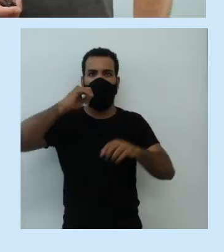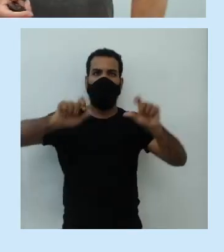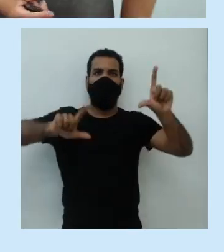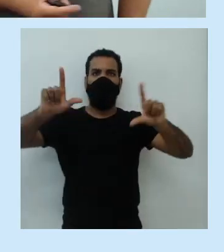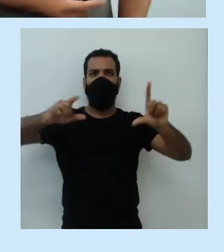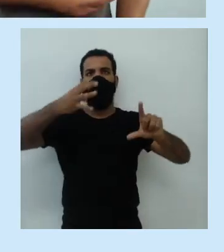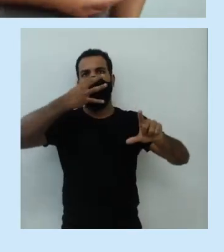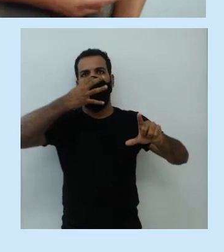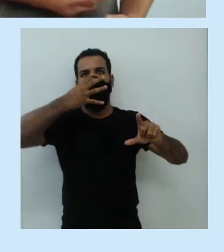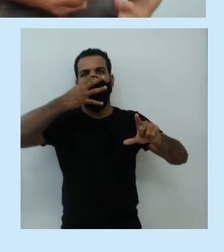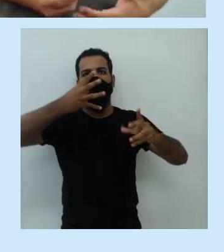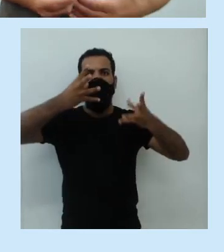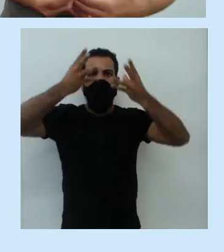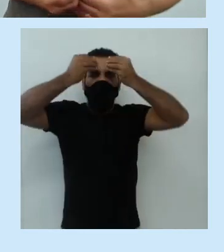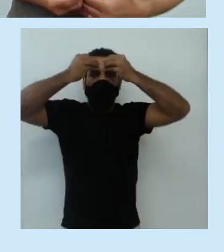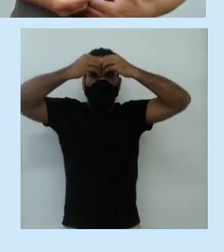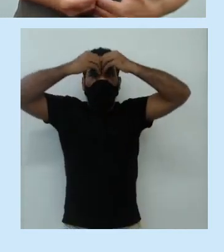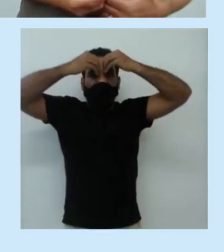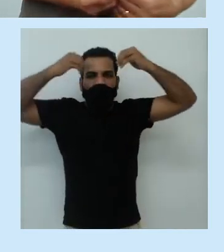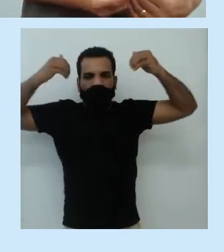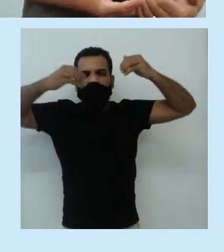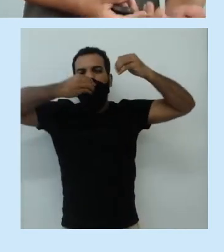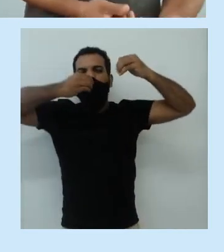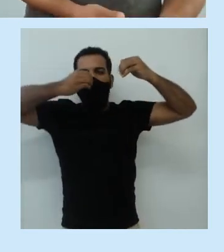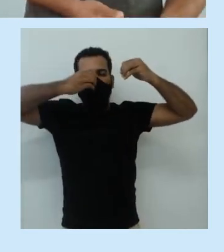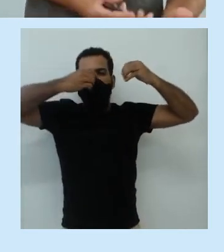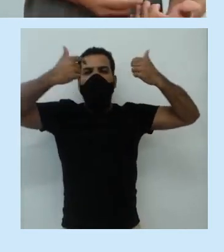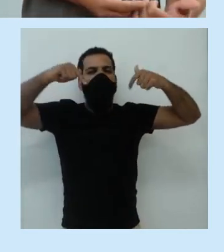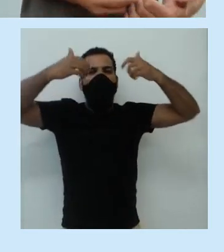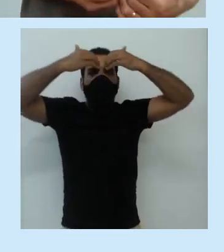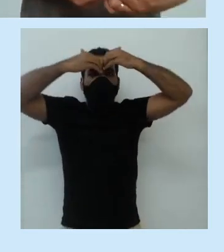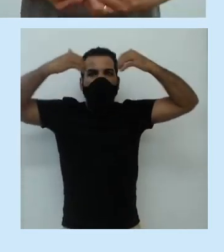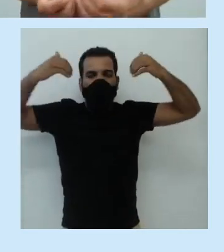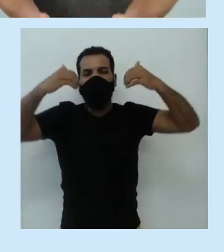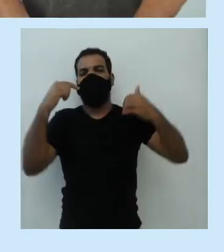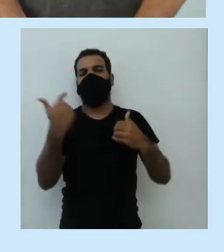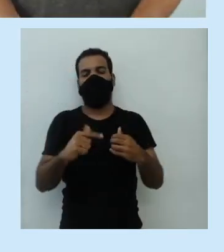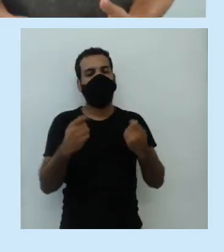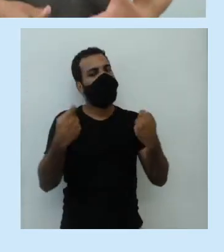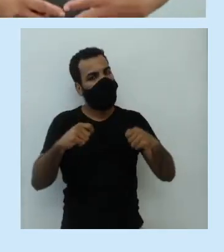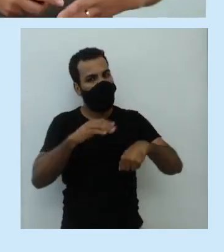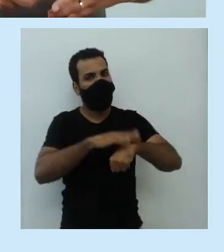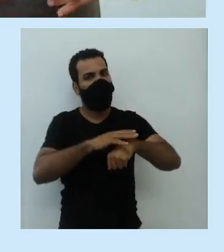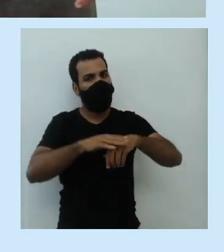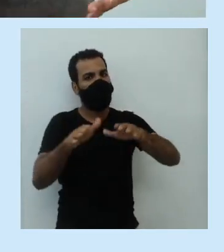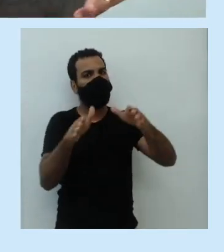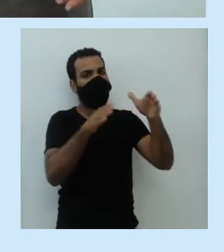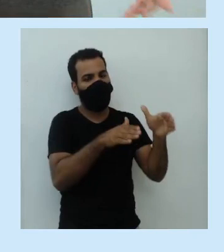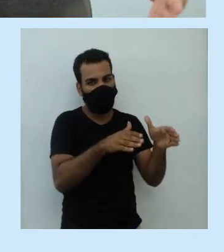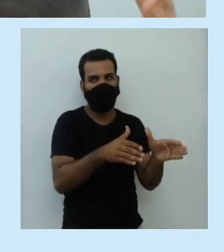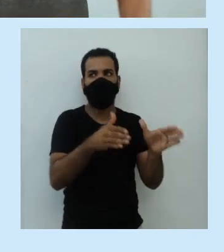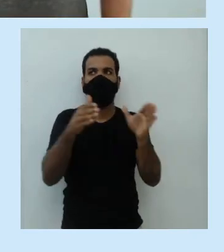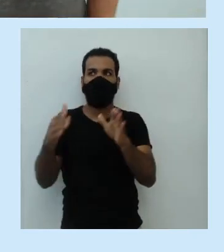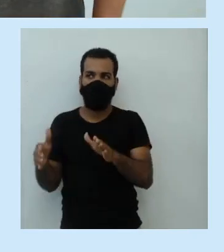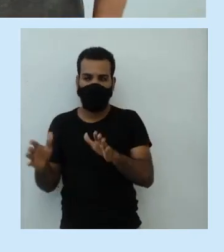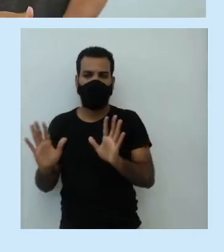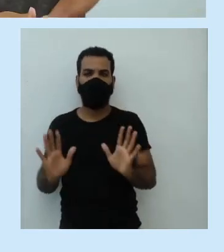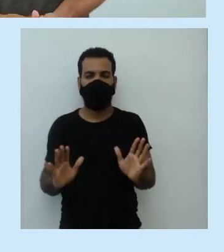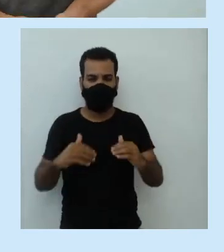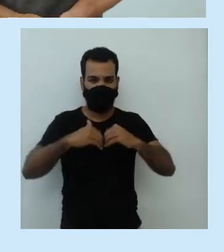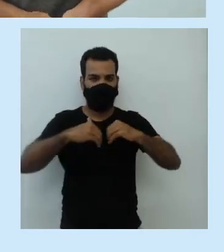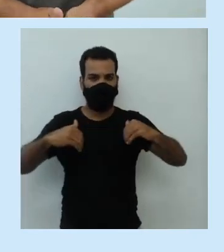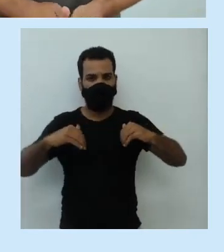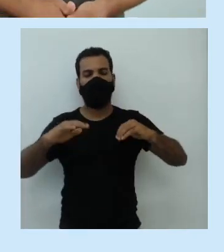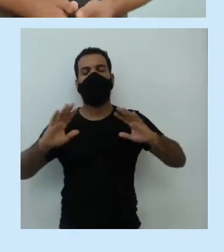na frente de uma TV, sem ser ali impedida, sem ter um equilíbrio, porque não sabe fazer essa